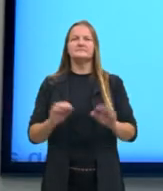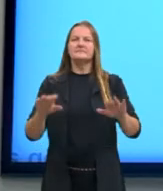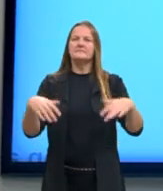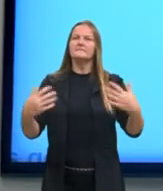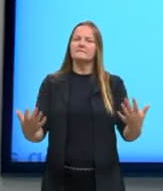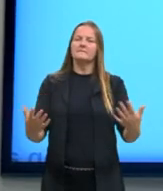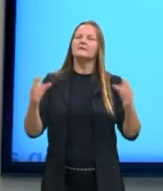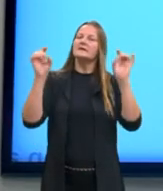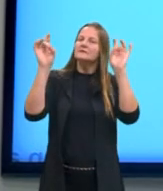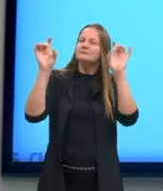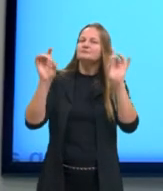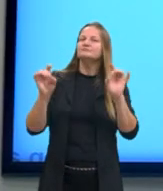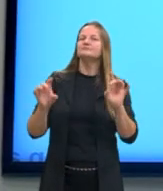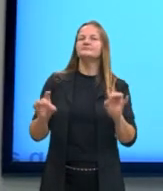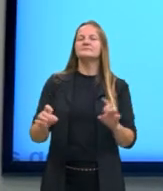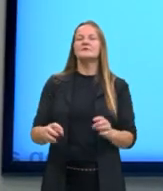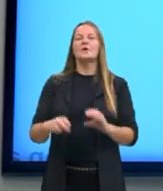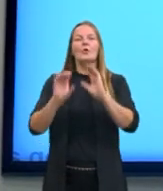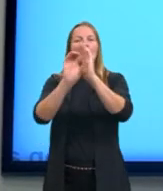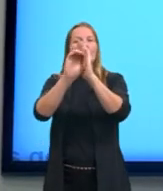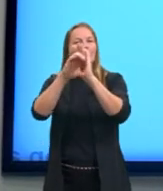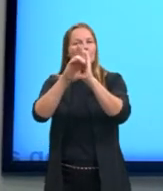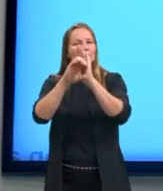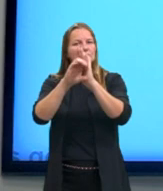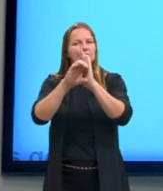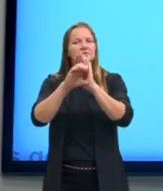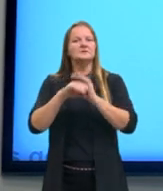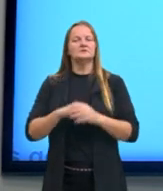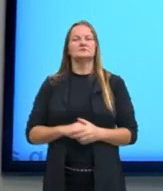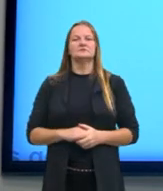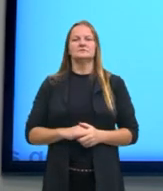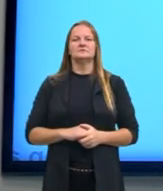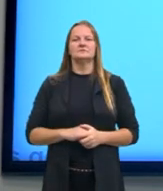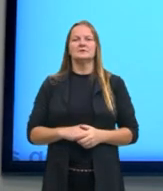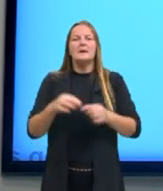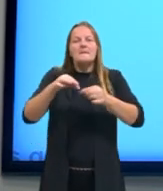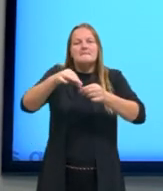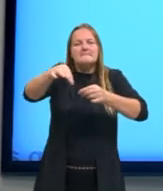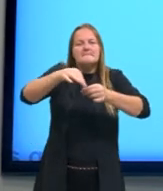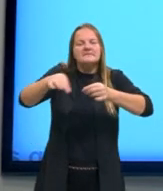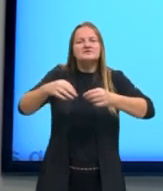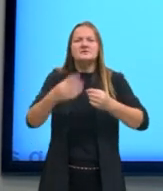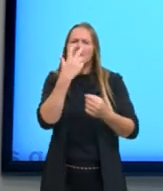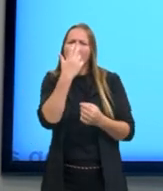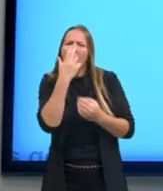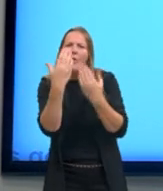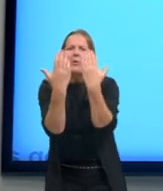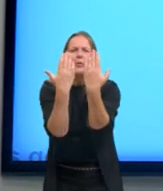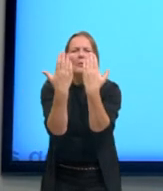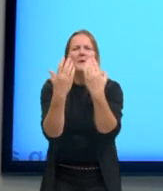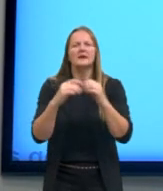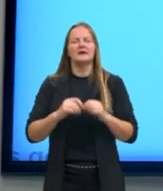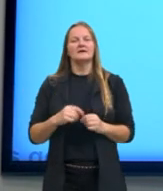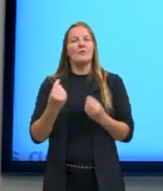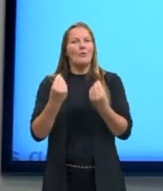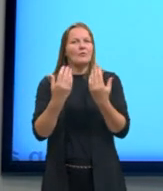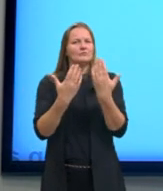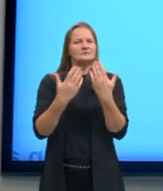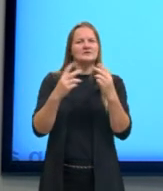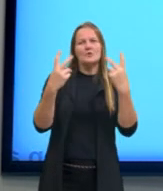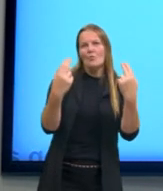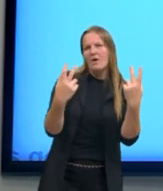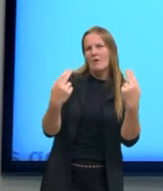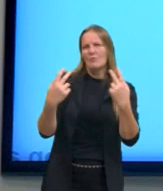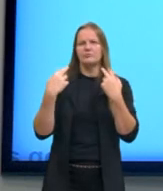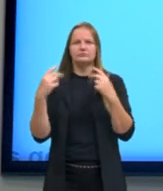Mais especificamente falando então sobre os conceitos é medir é comparar uma grandeza com outra de